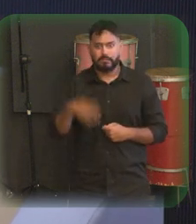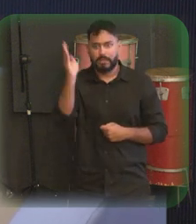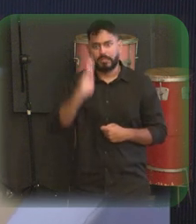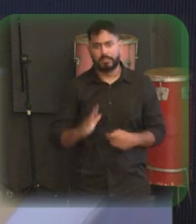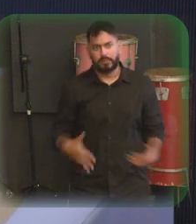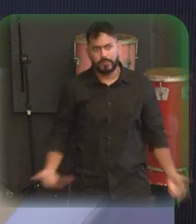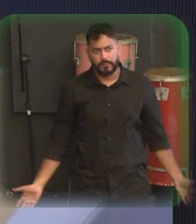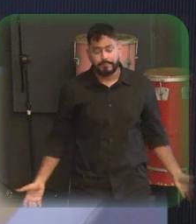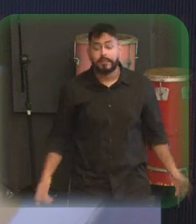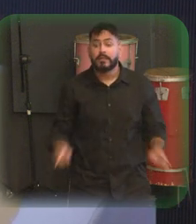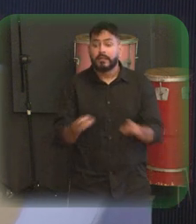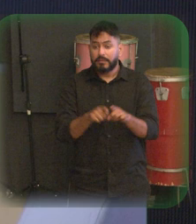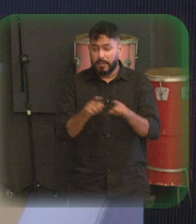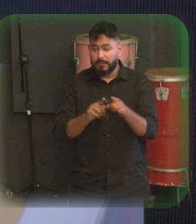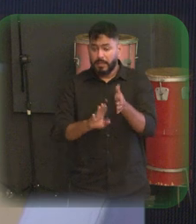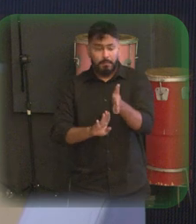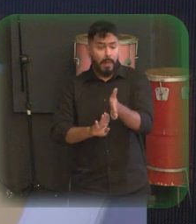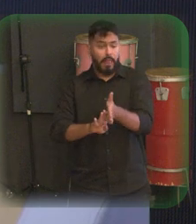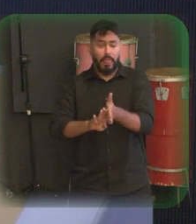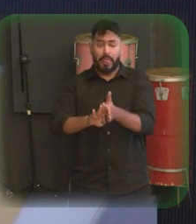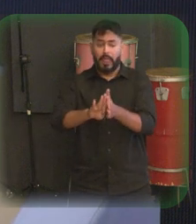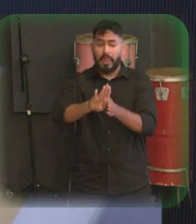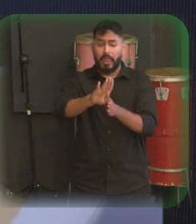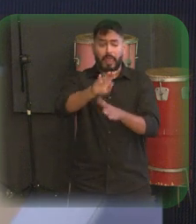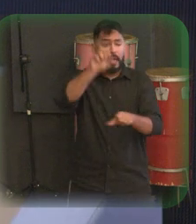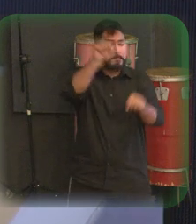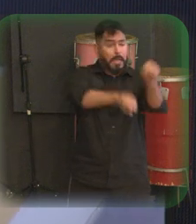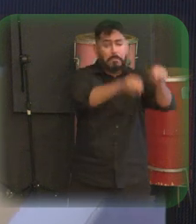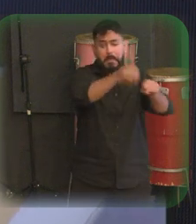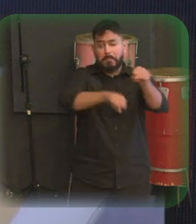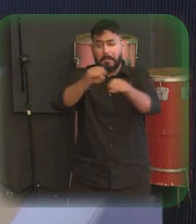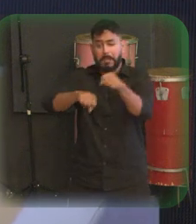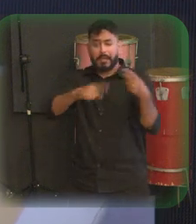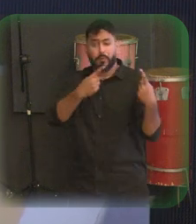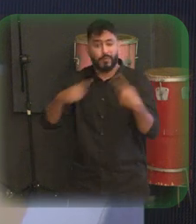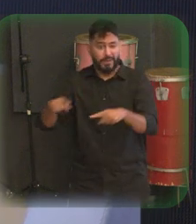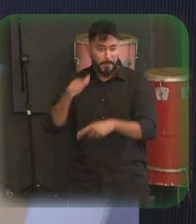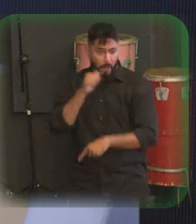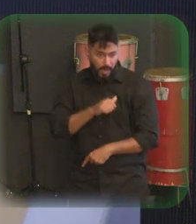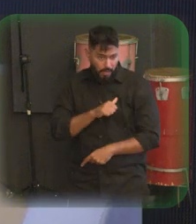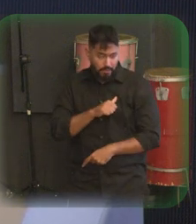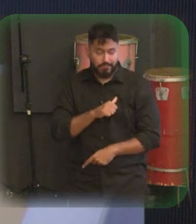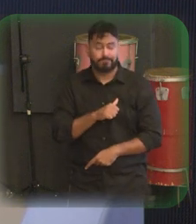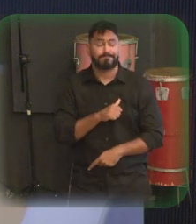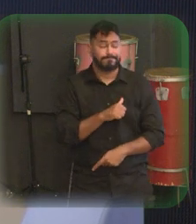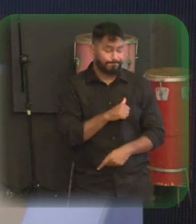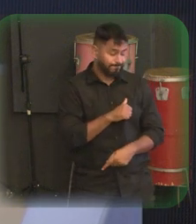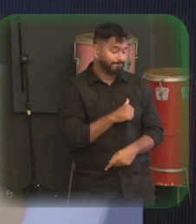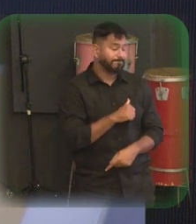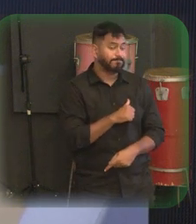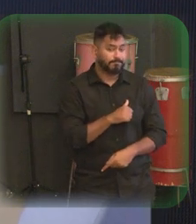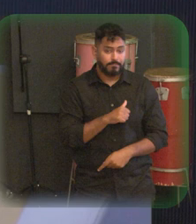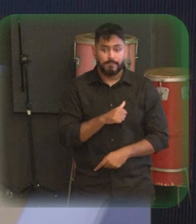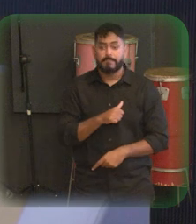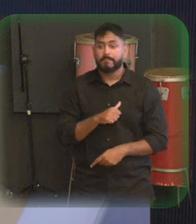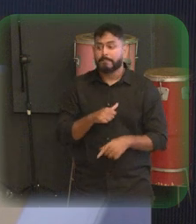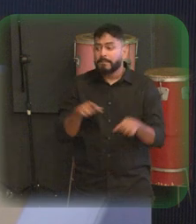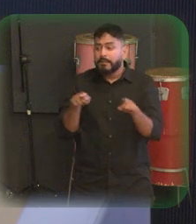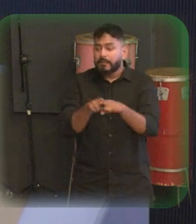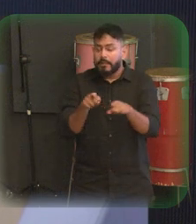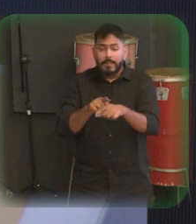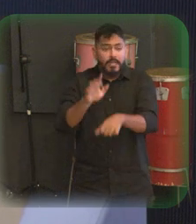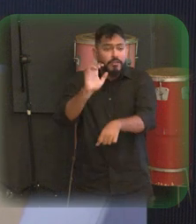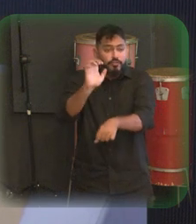em crimes de homicídio contra mulheres, feminicídio. E o Estado com o